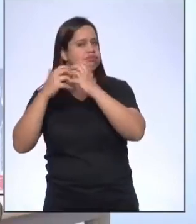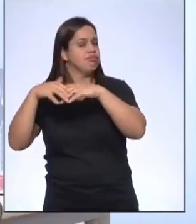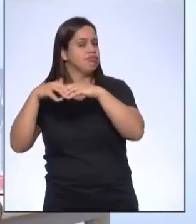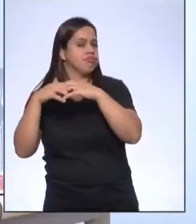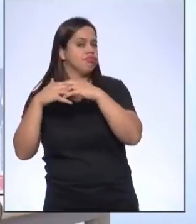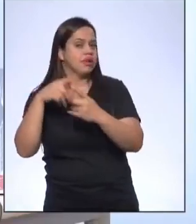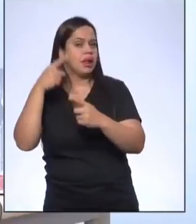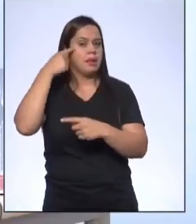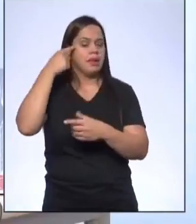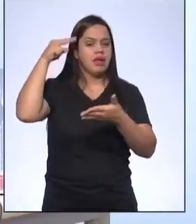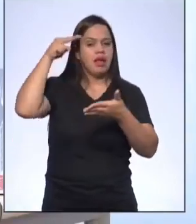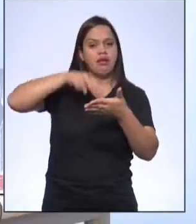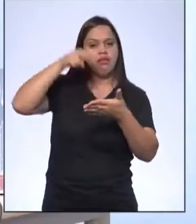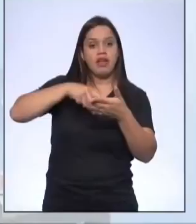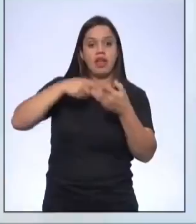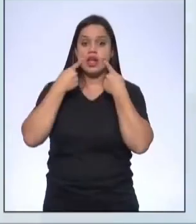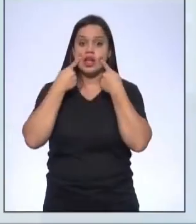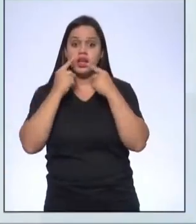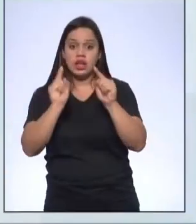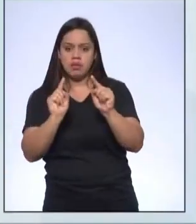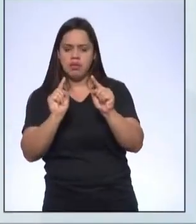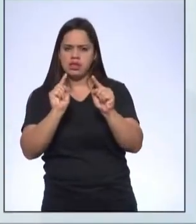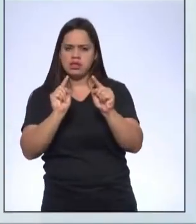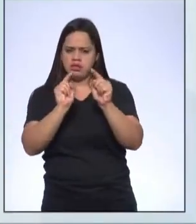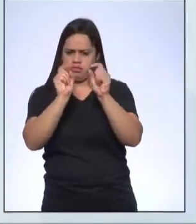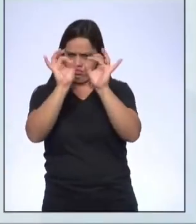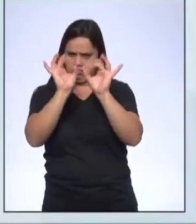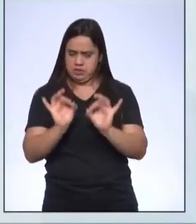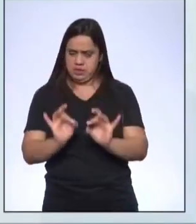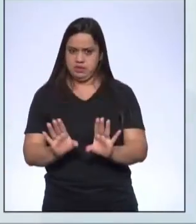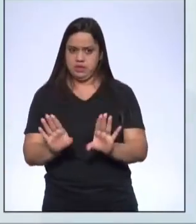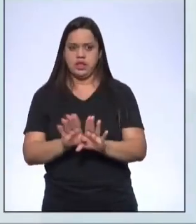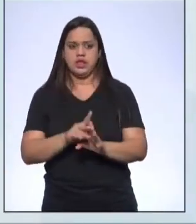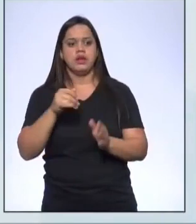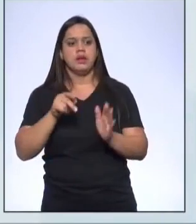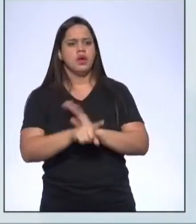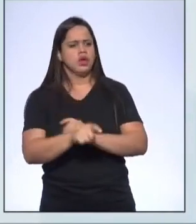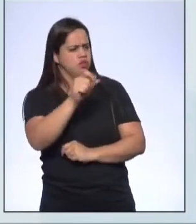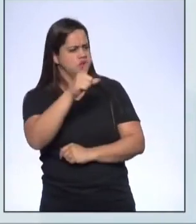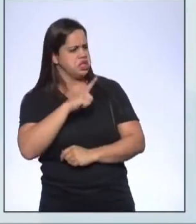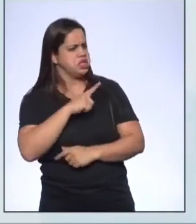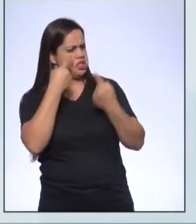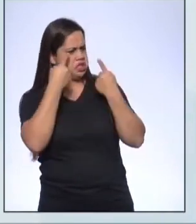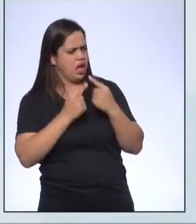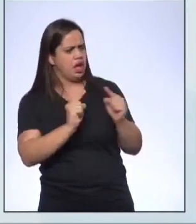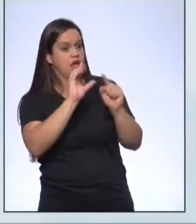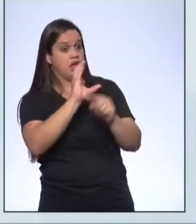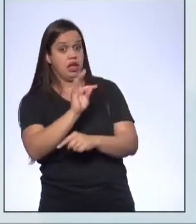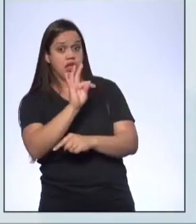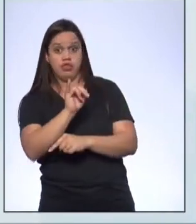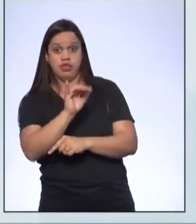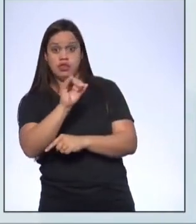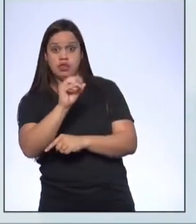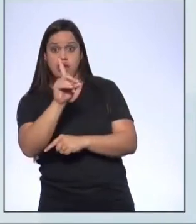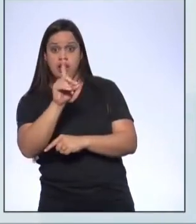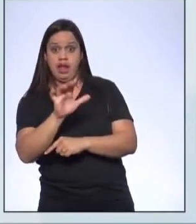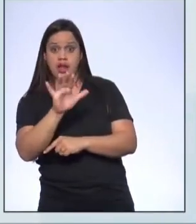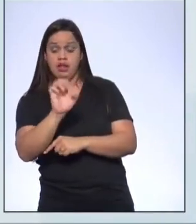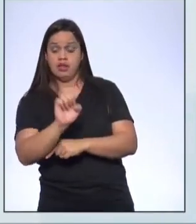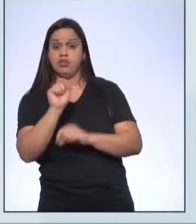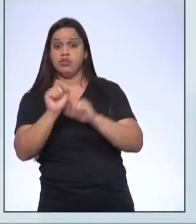é você fazer uma reclamação pontual. Se eu falo assim, Mônica, você tem criticidade. Então, você sabe